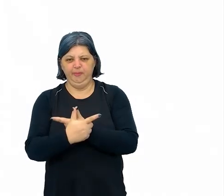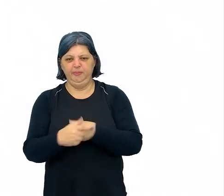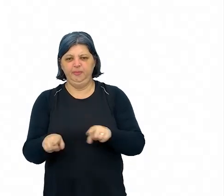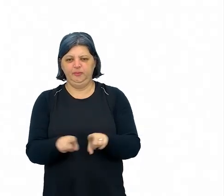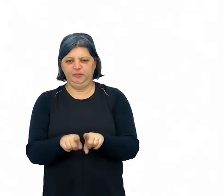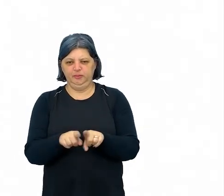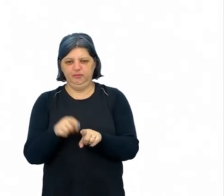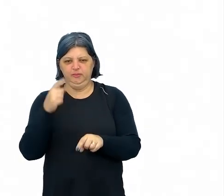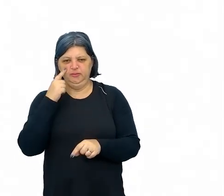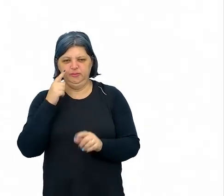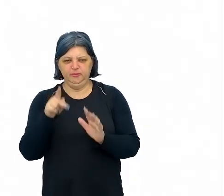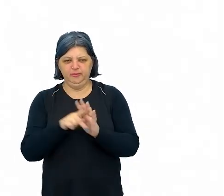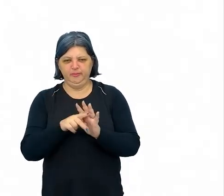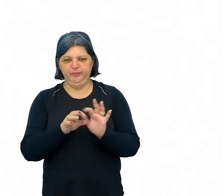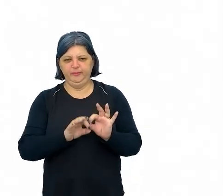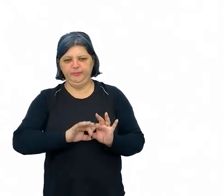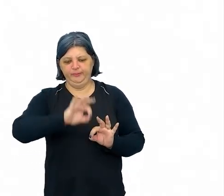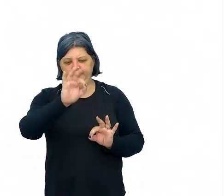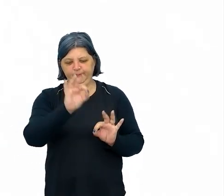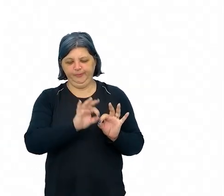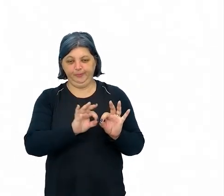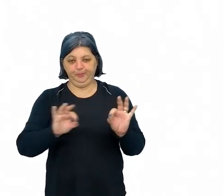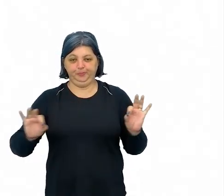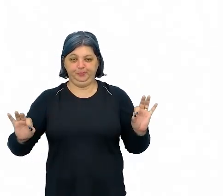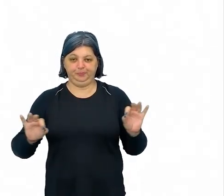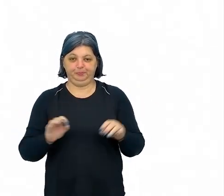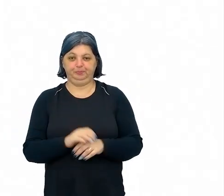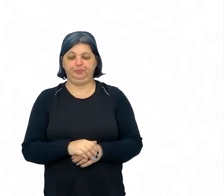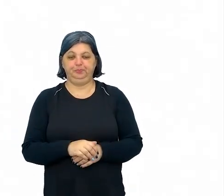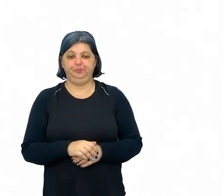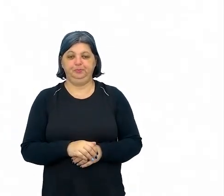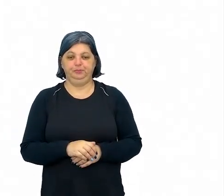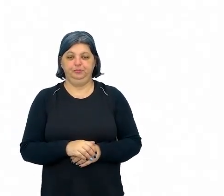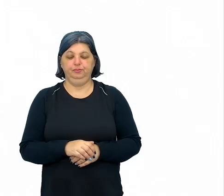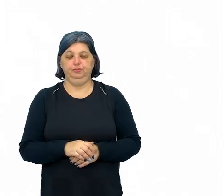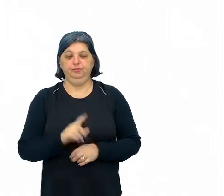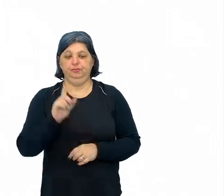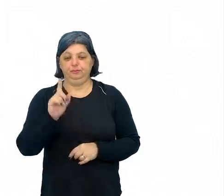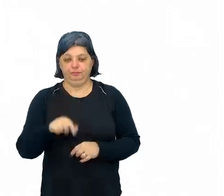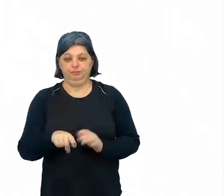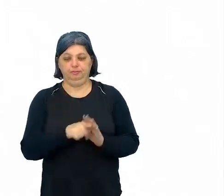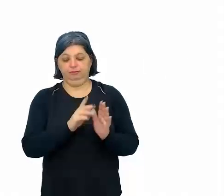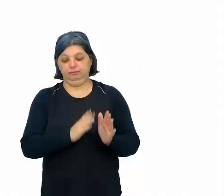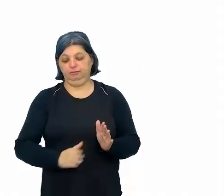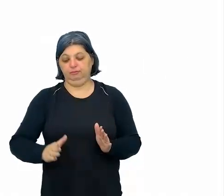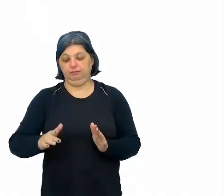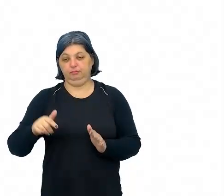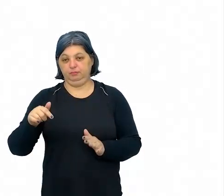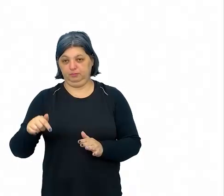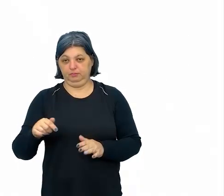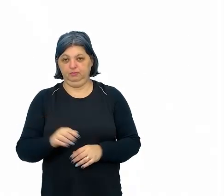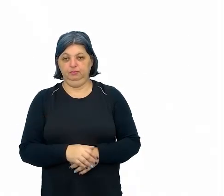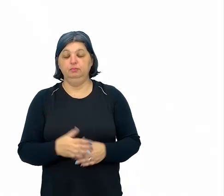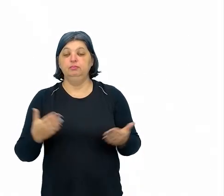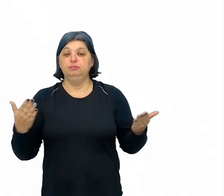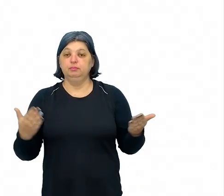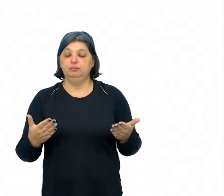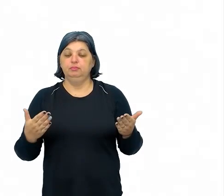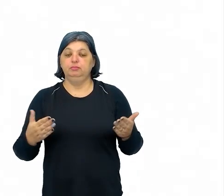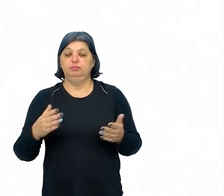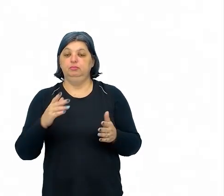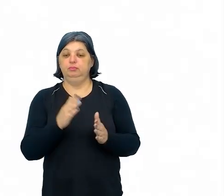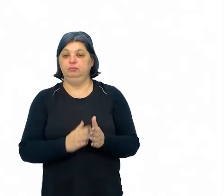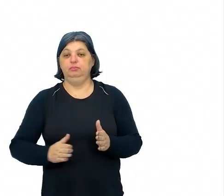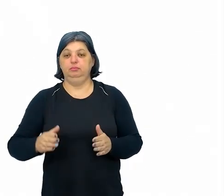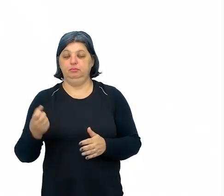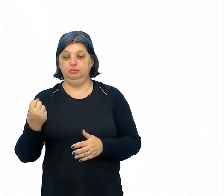representação no plano cartesiano, tudo bem? Isso é para a sequência 7. Sequência 8.